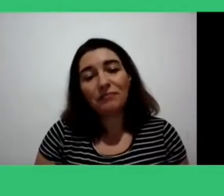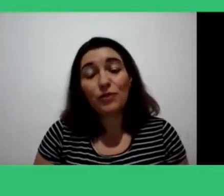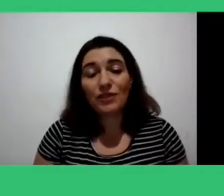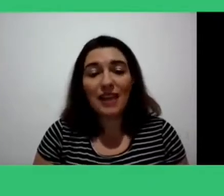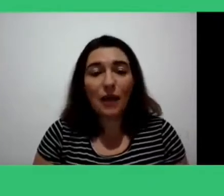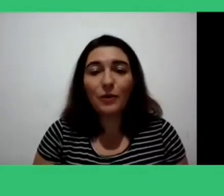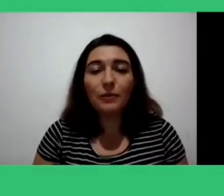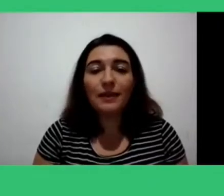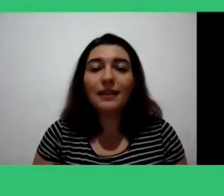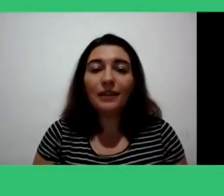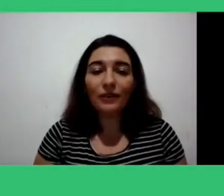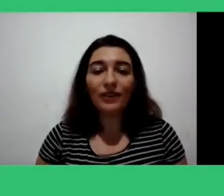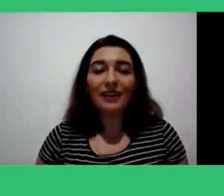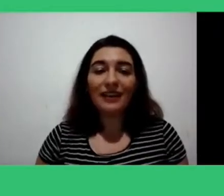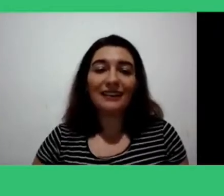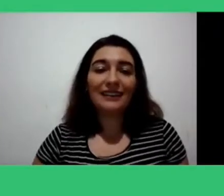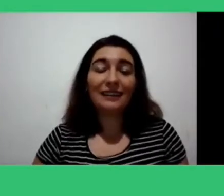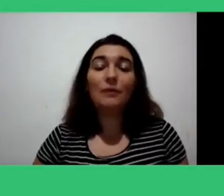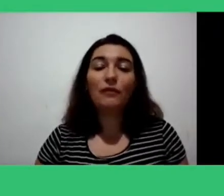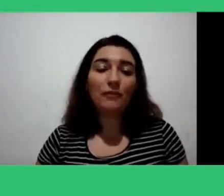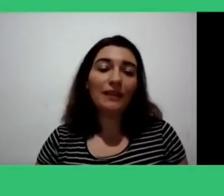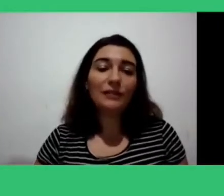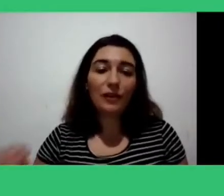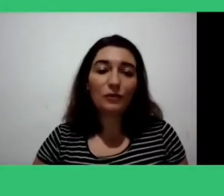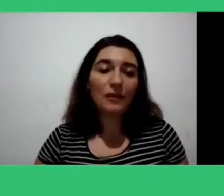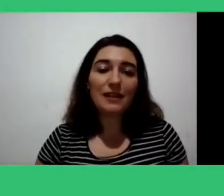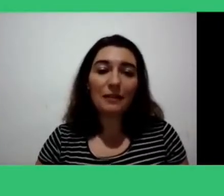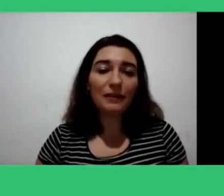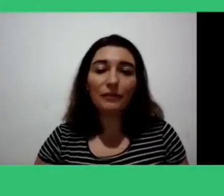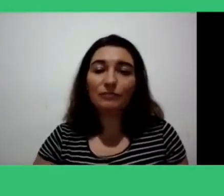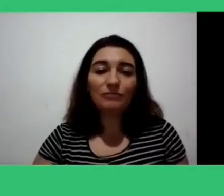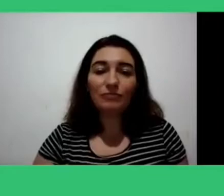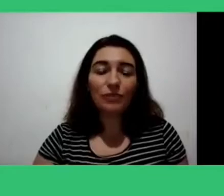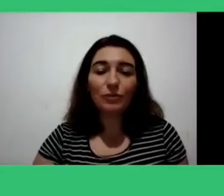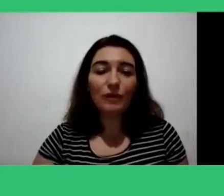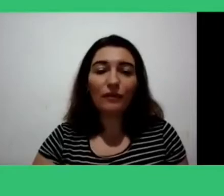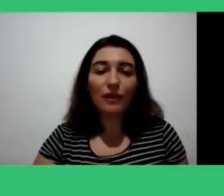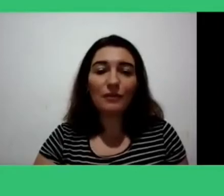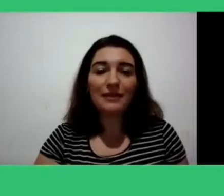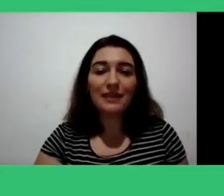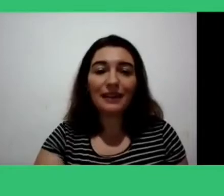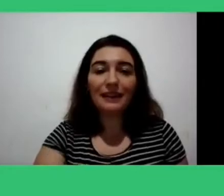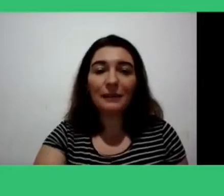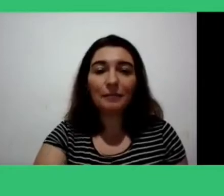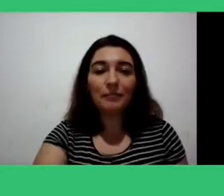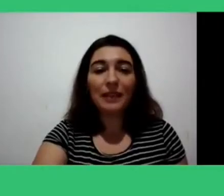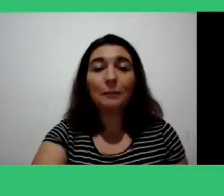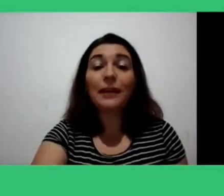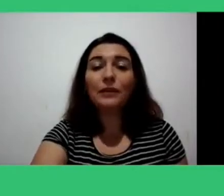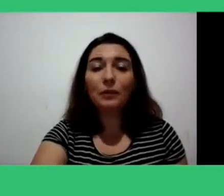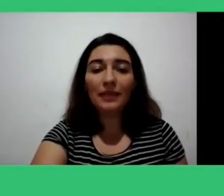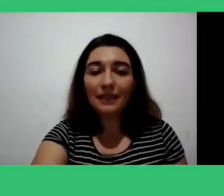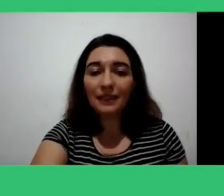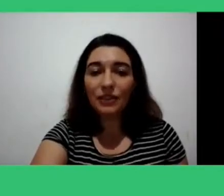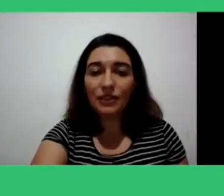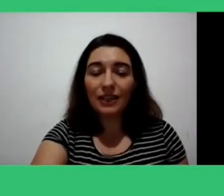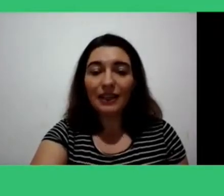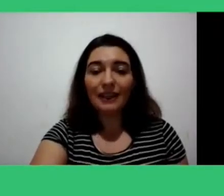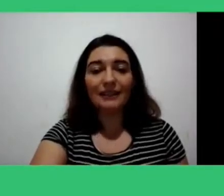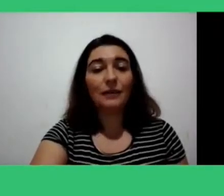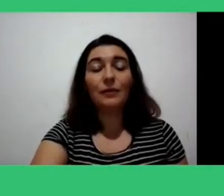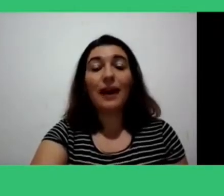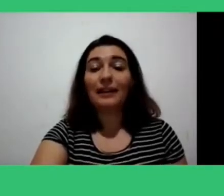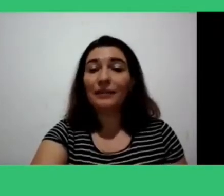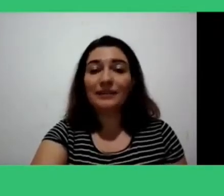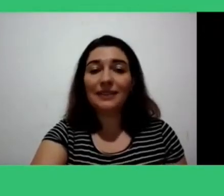aí social e humano que movimenta o nosso pensamento de uma forma assim